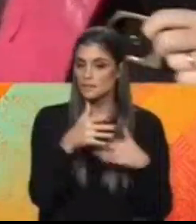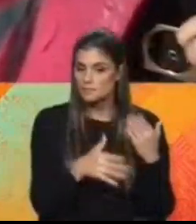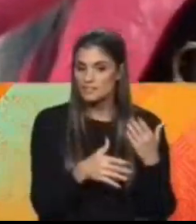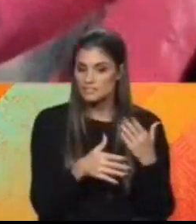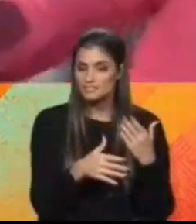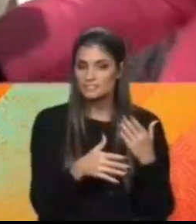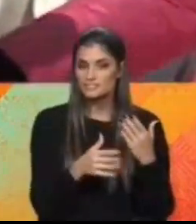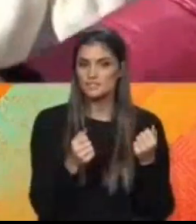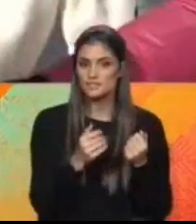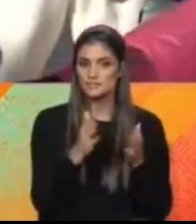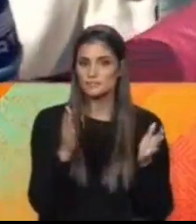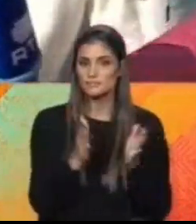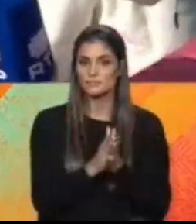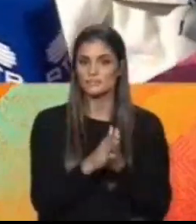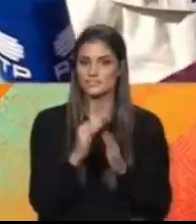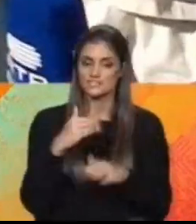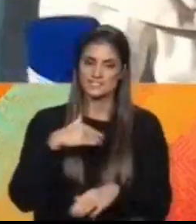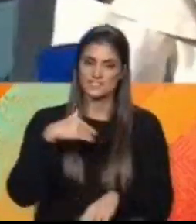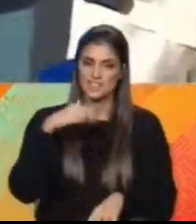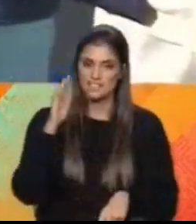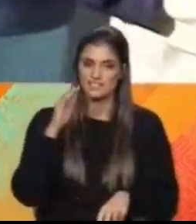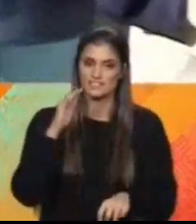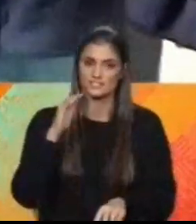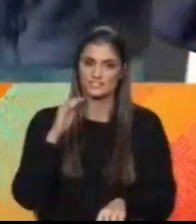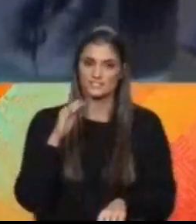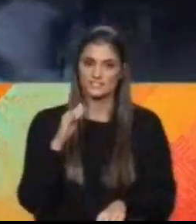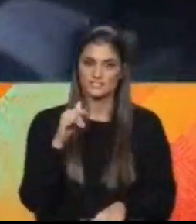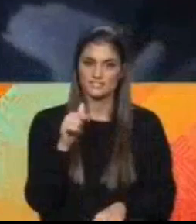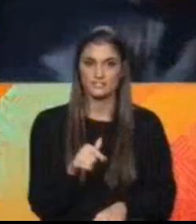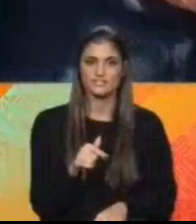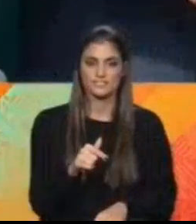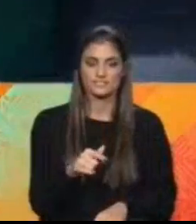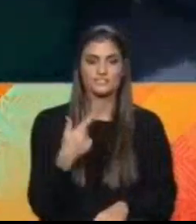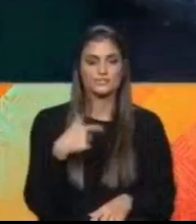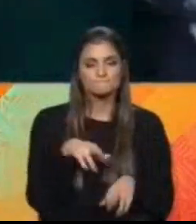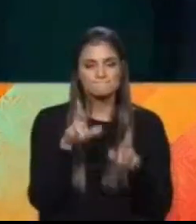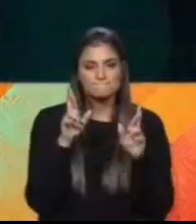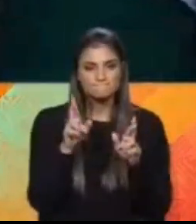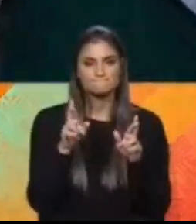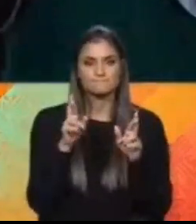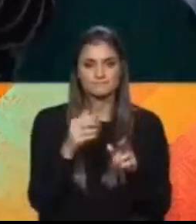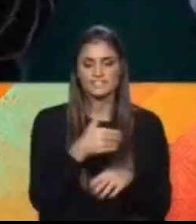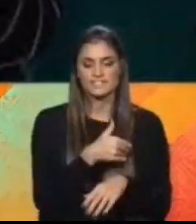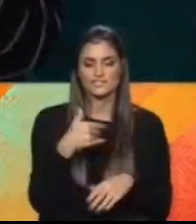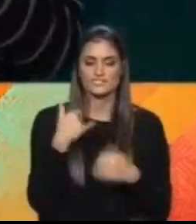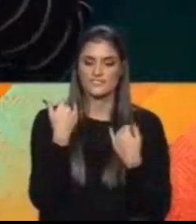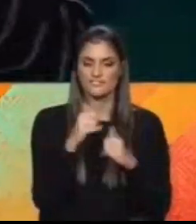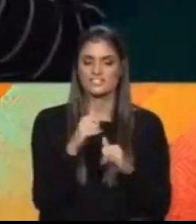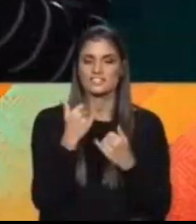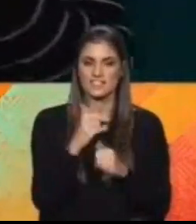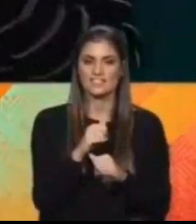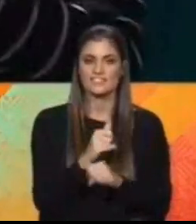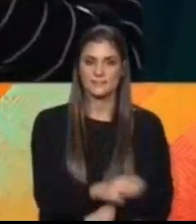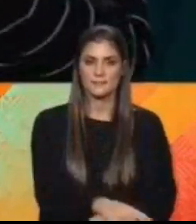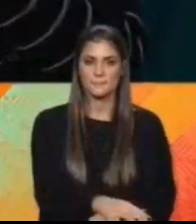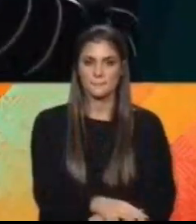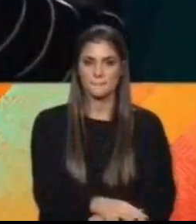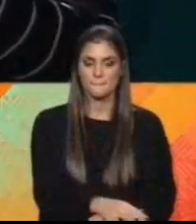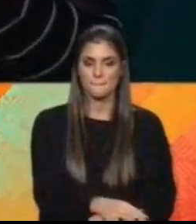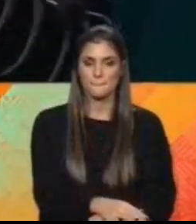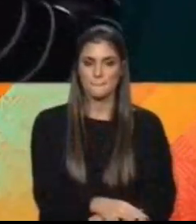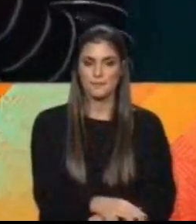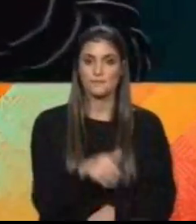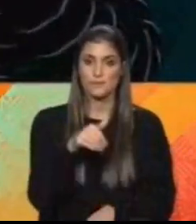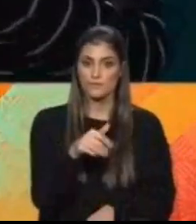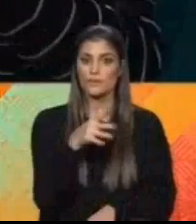para todas as idades. Aquilo que eu vos desejo é saúde e felicidades. Vou